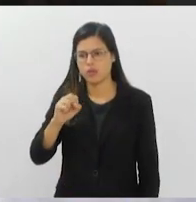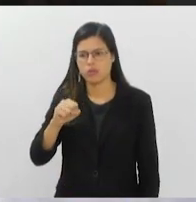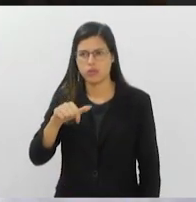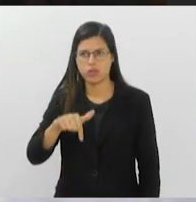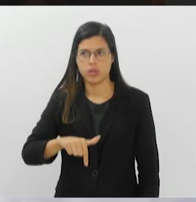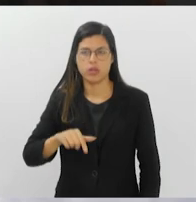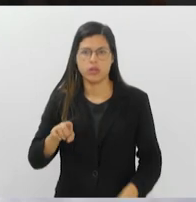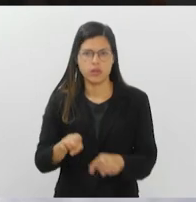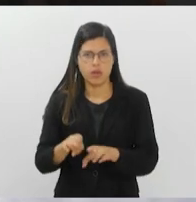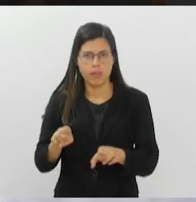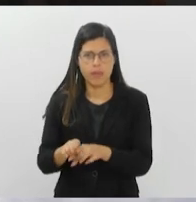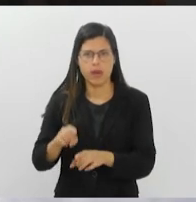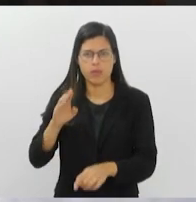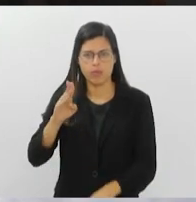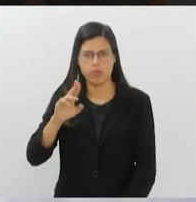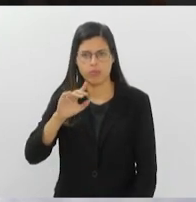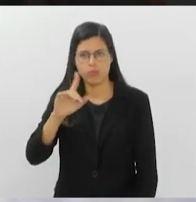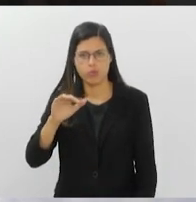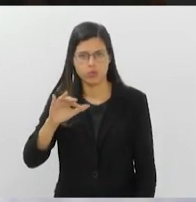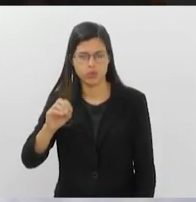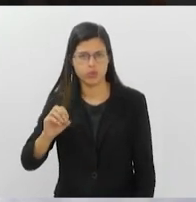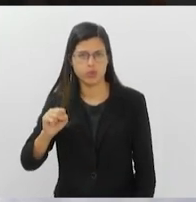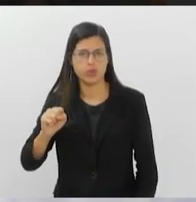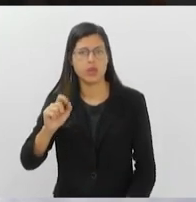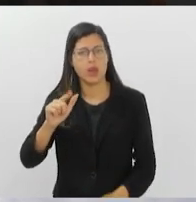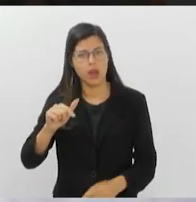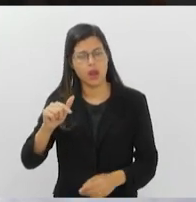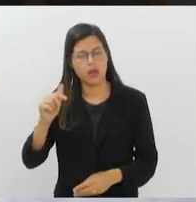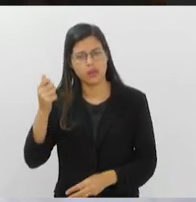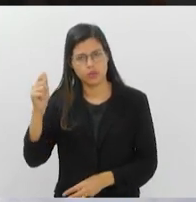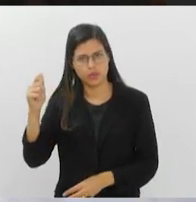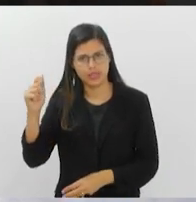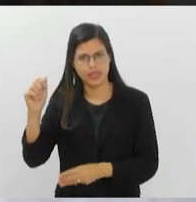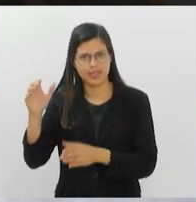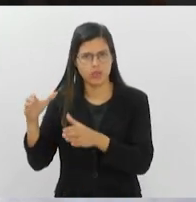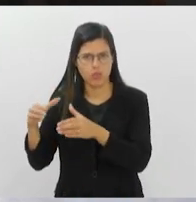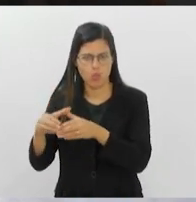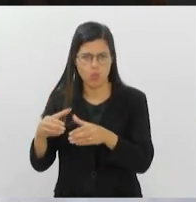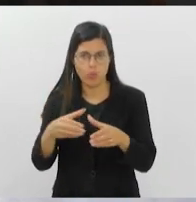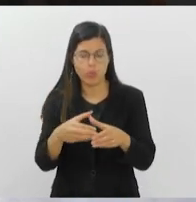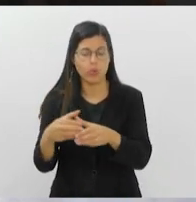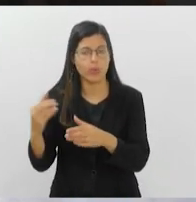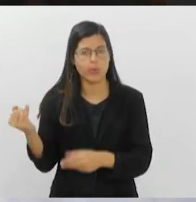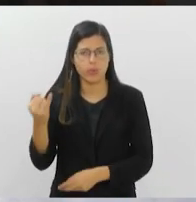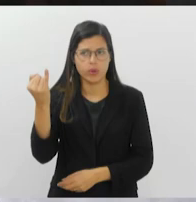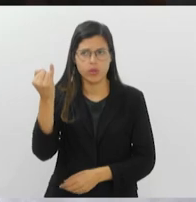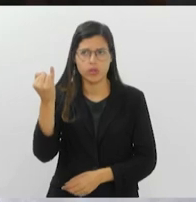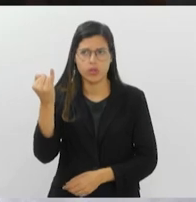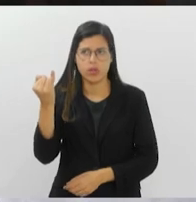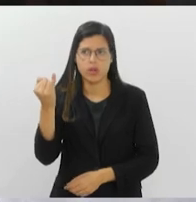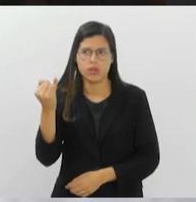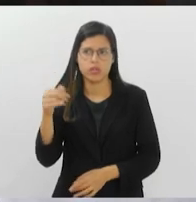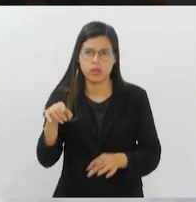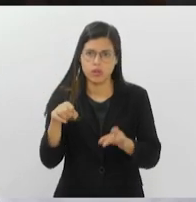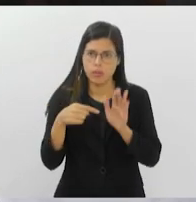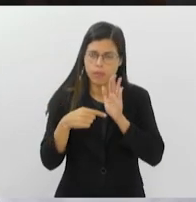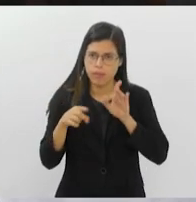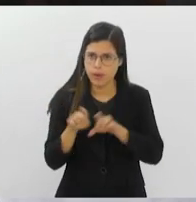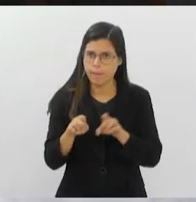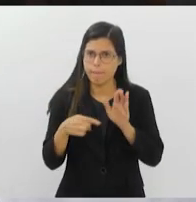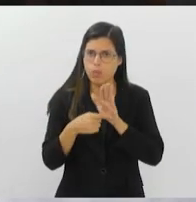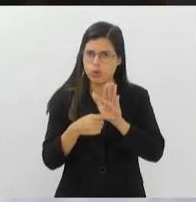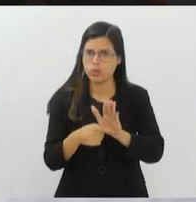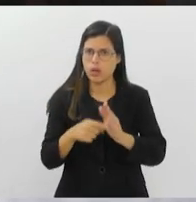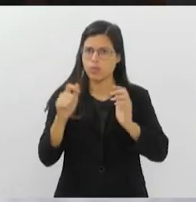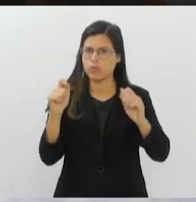são exceções. O trabalho das associações são muito importantes, inclusive para quebrar essa questão do valor dos medicamentos, mostrar que é possível ter